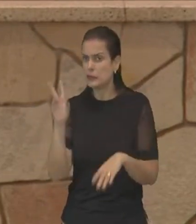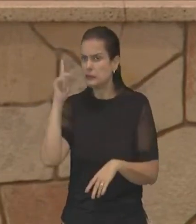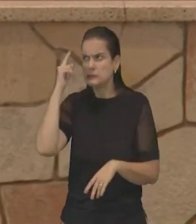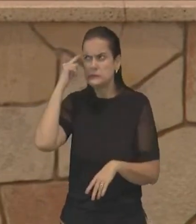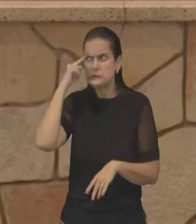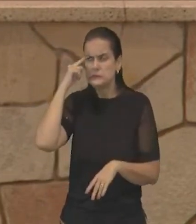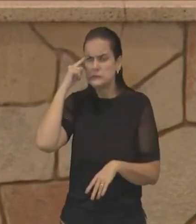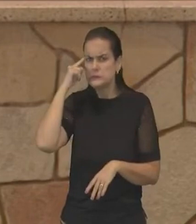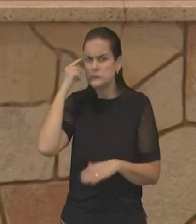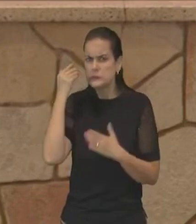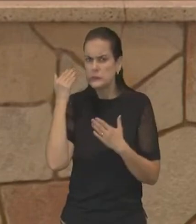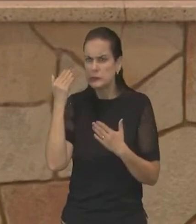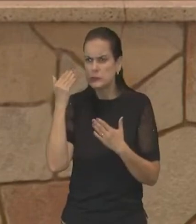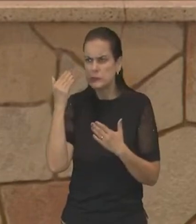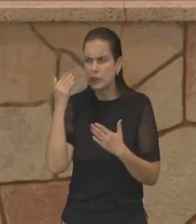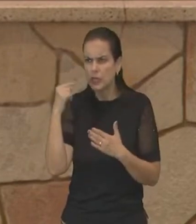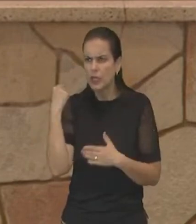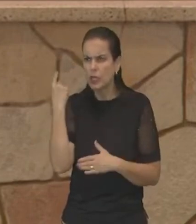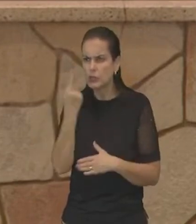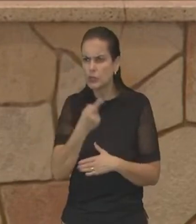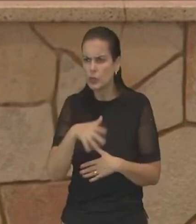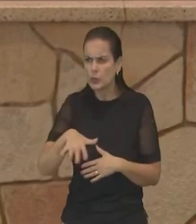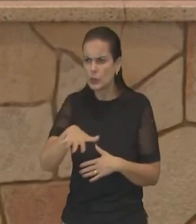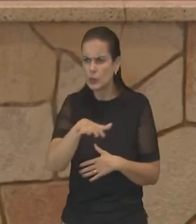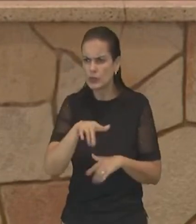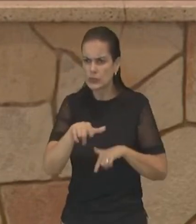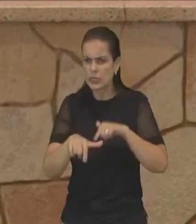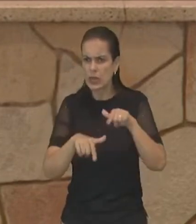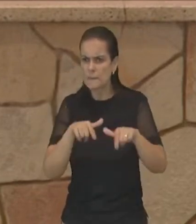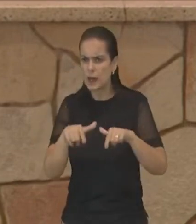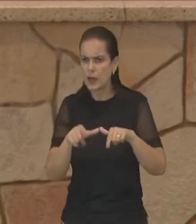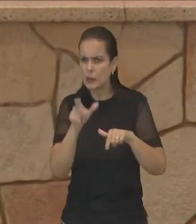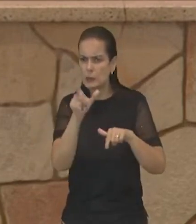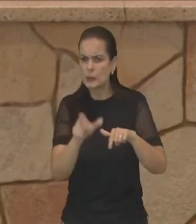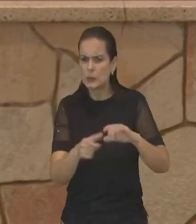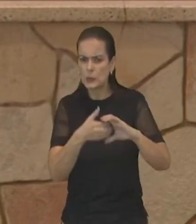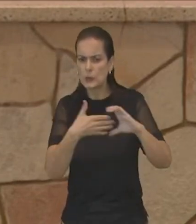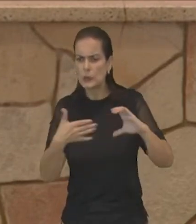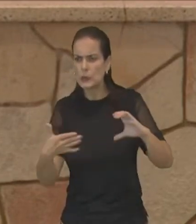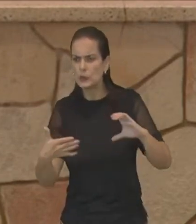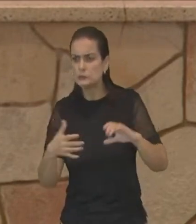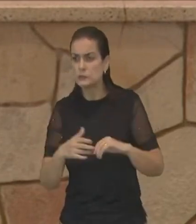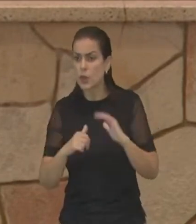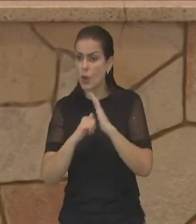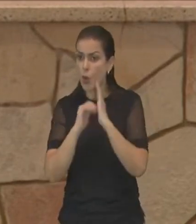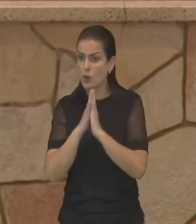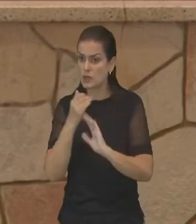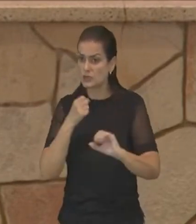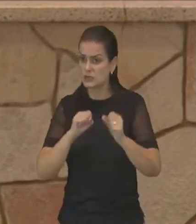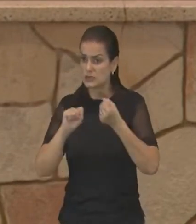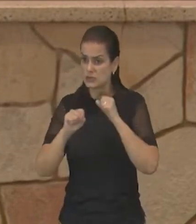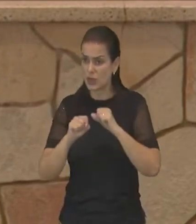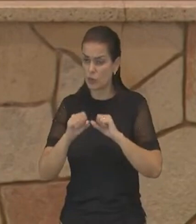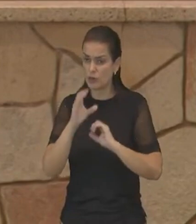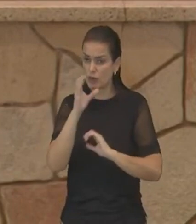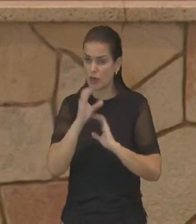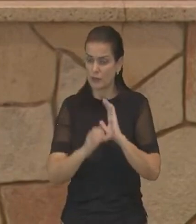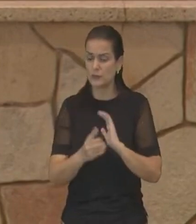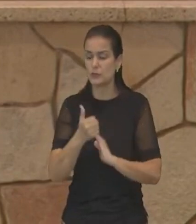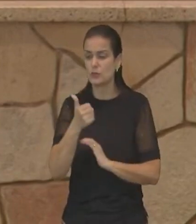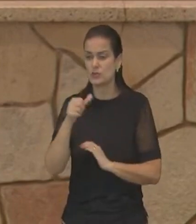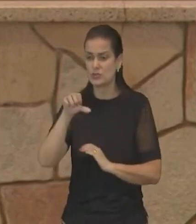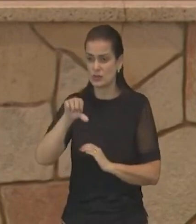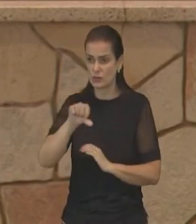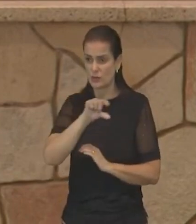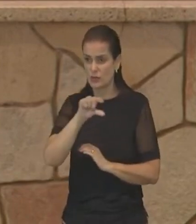de que forma nós somos conhecidos no nosso trabalho, queridos. A oração do salmista no Salmo 19, verso 4 foi